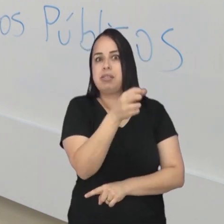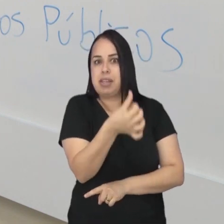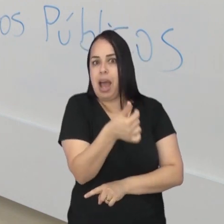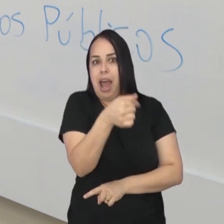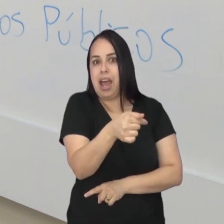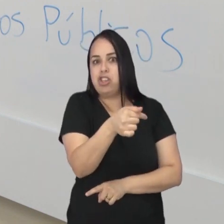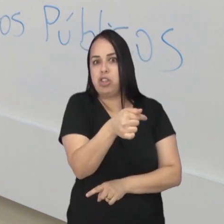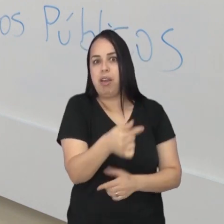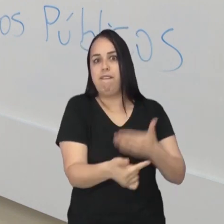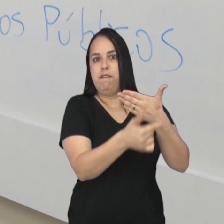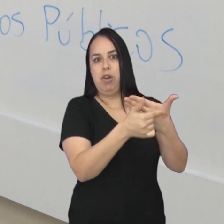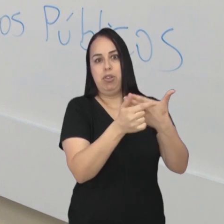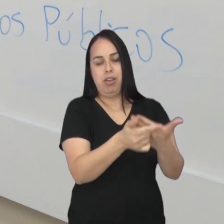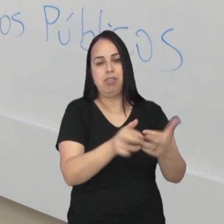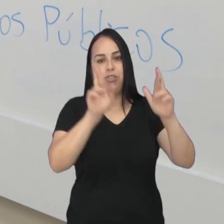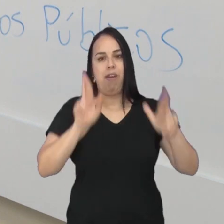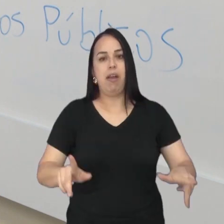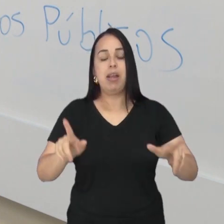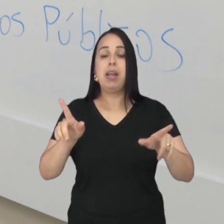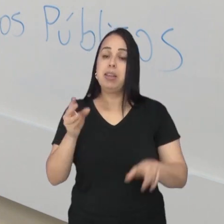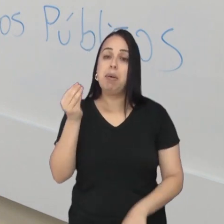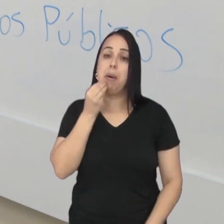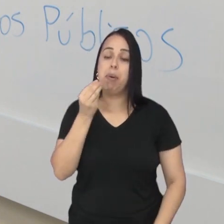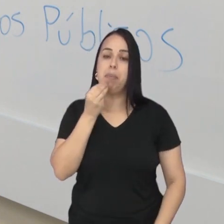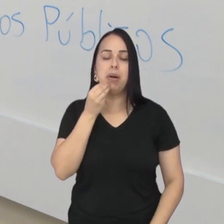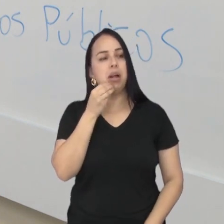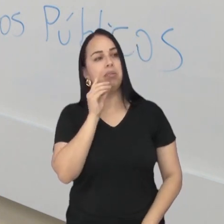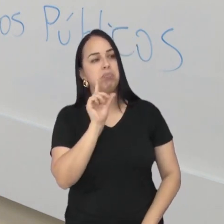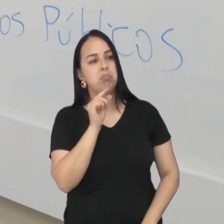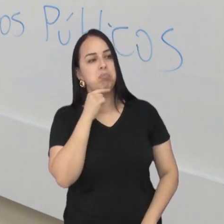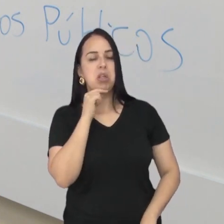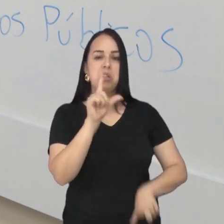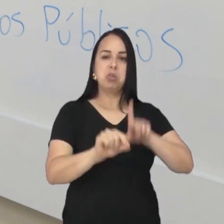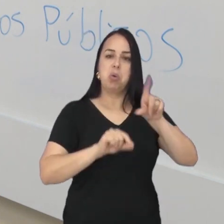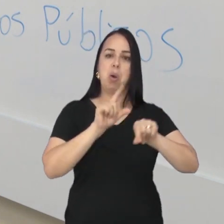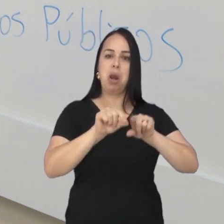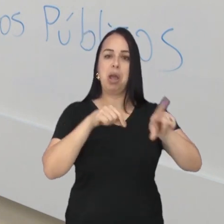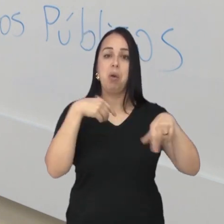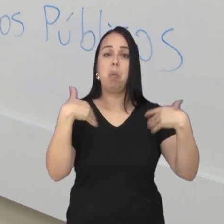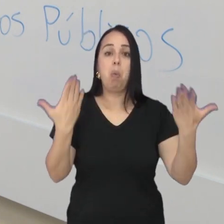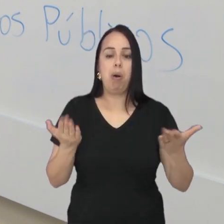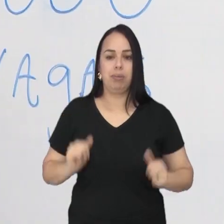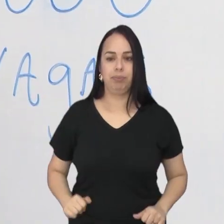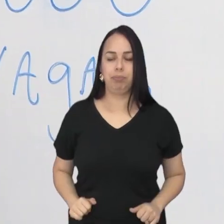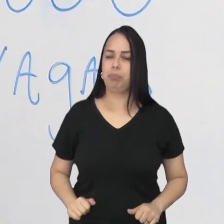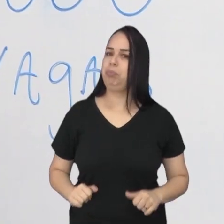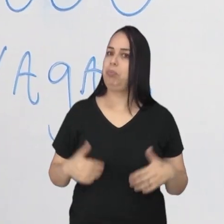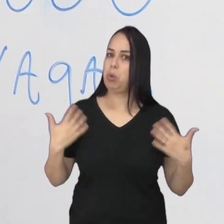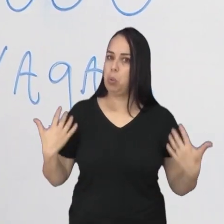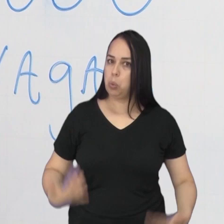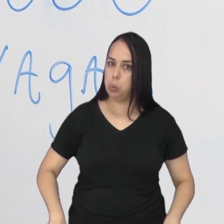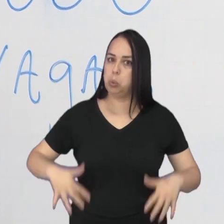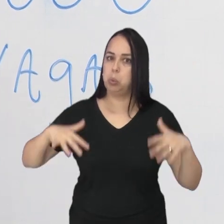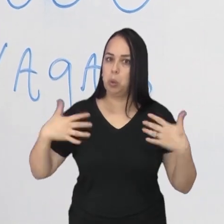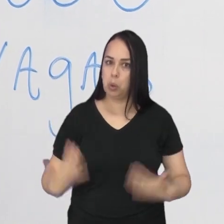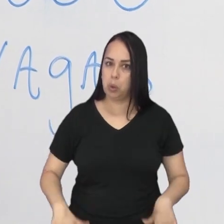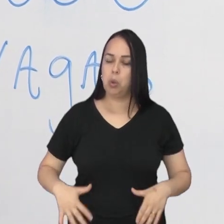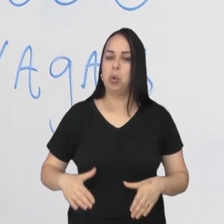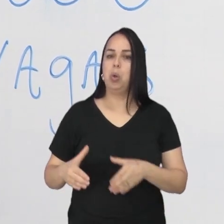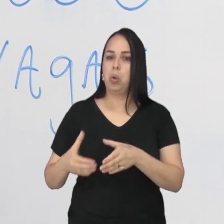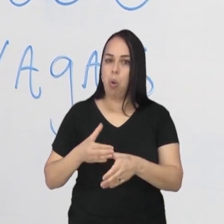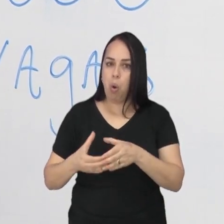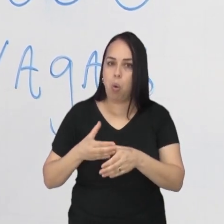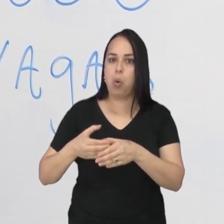7 órgãos, 5, 6, 7 cargos e ter a oportunidade de poder até mesmo escolher, dependendo da sua classificação. E a oferta é grande, hein? O